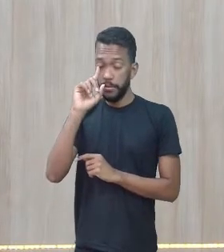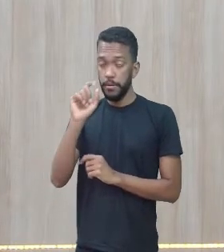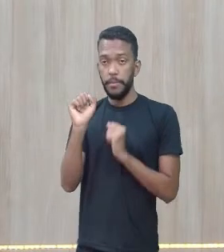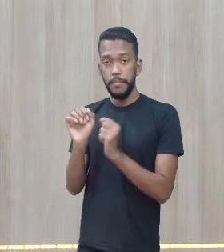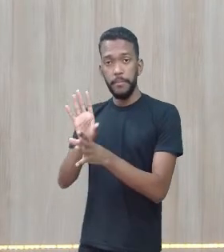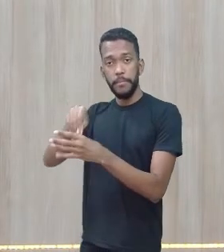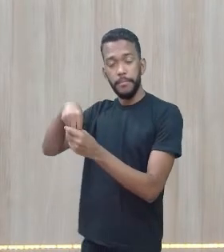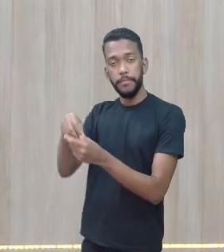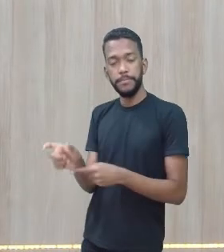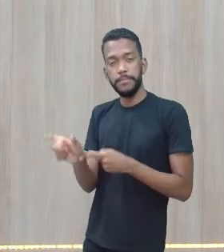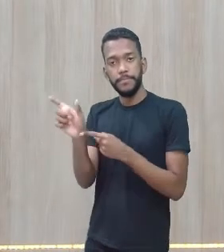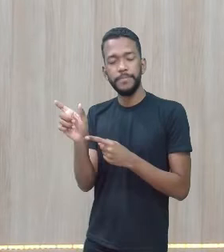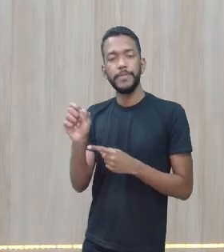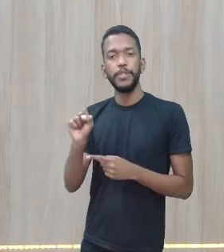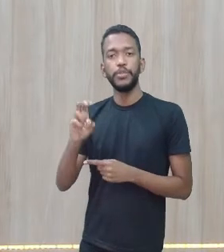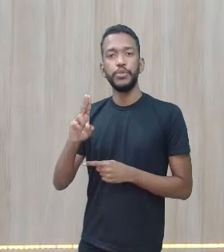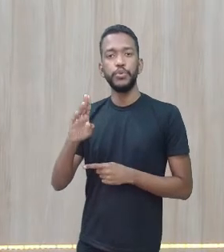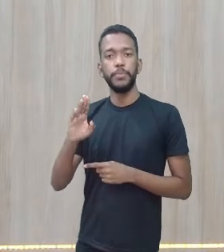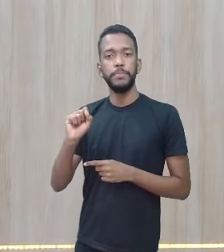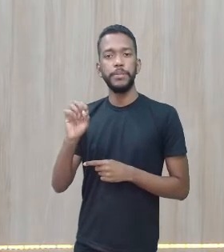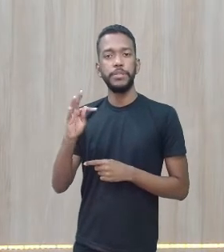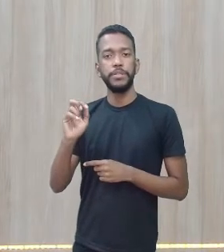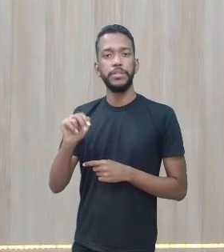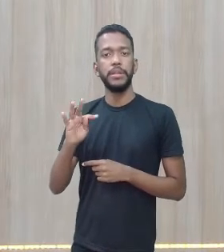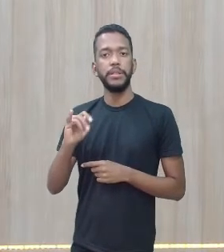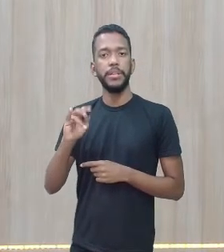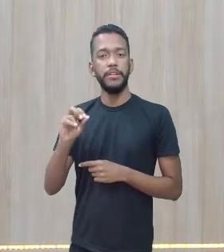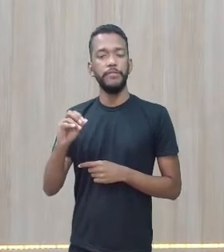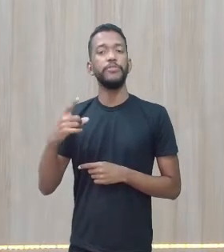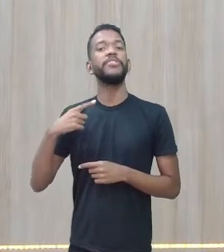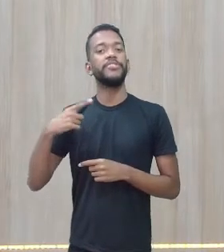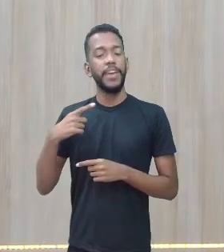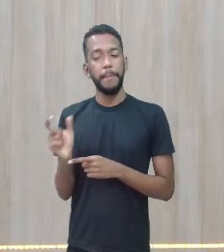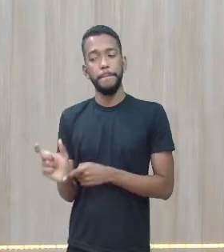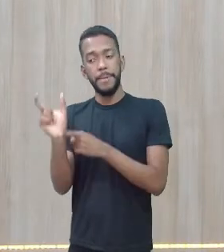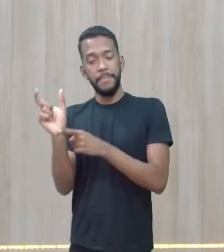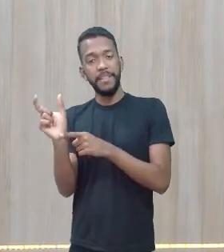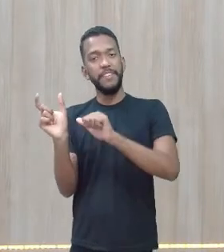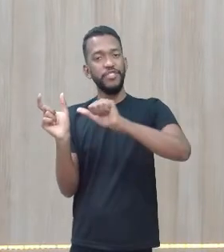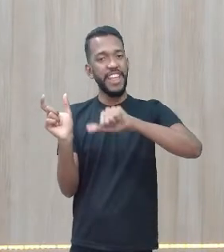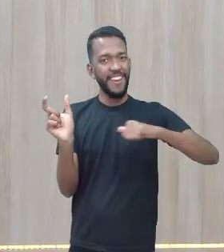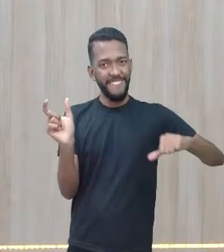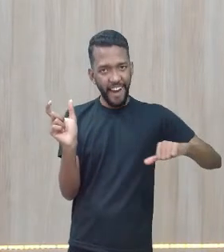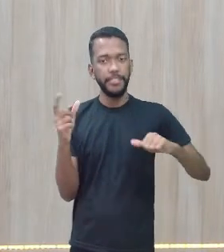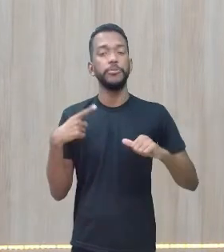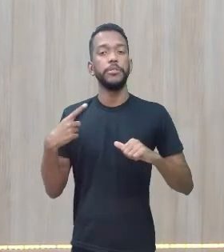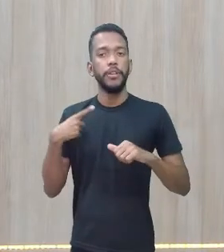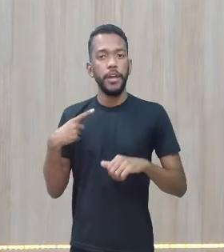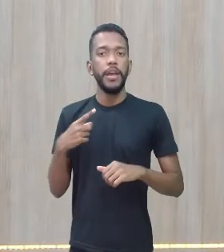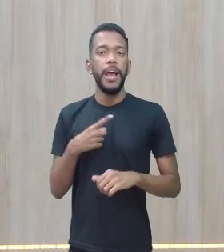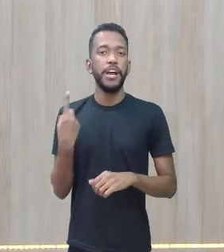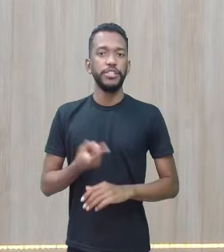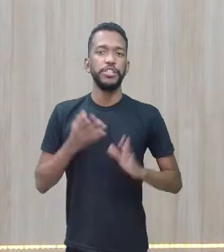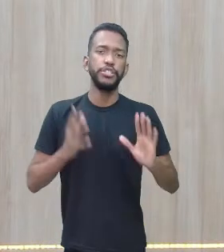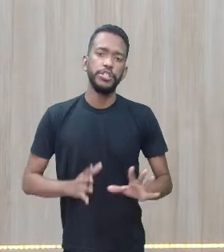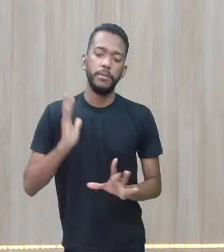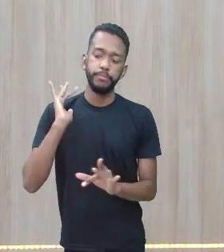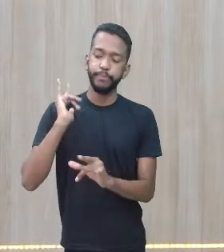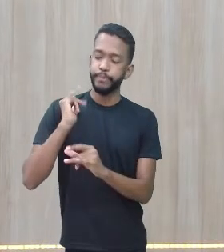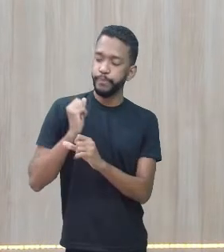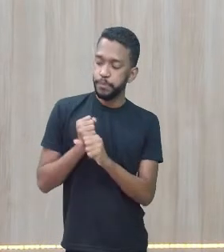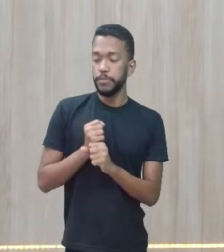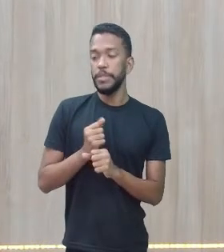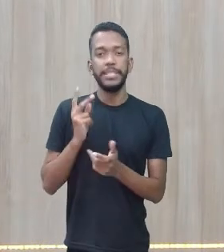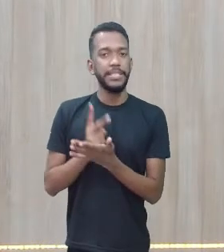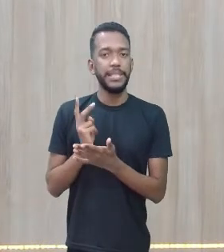do substantivo lá, primitivos e derivados. Já que estamos revisando, não é, o nosso conteúdo o tempo